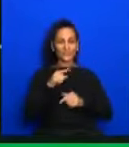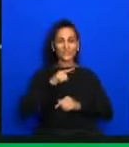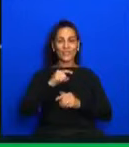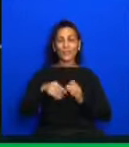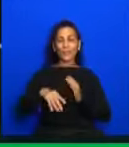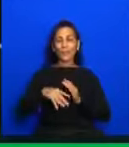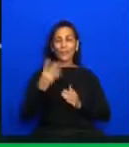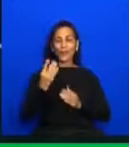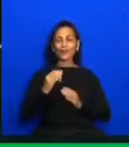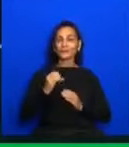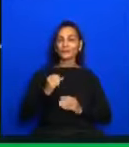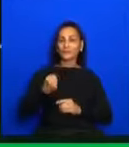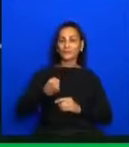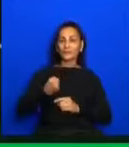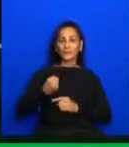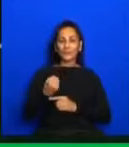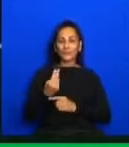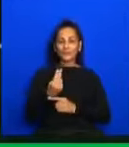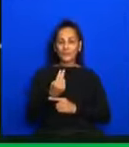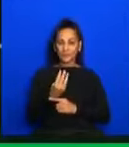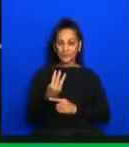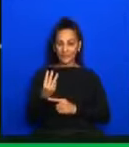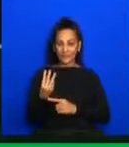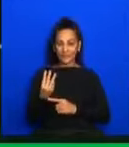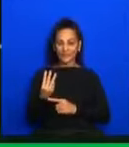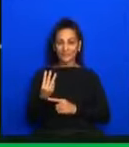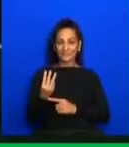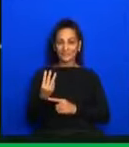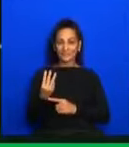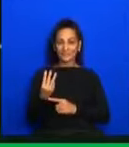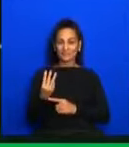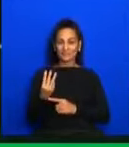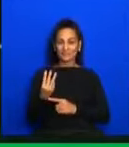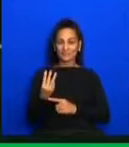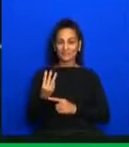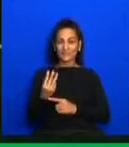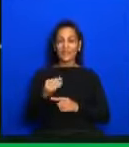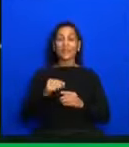temos agora o quarto número. Número 23.